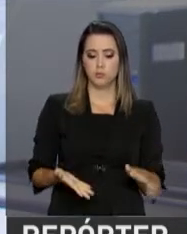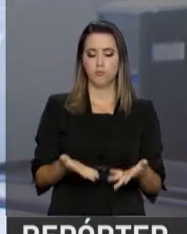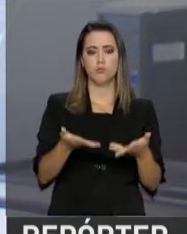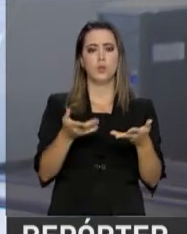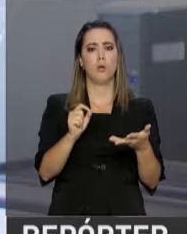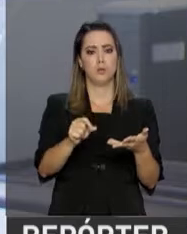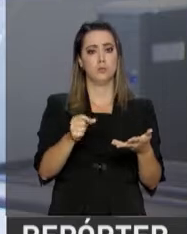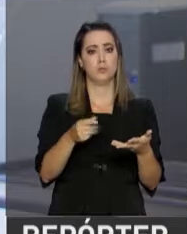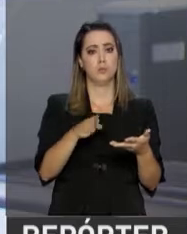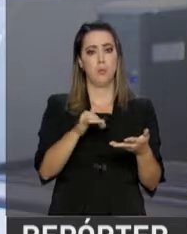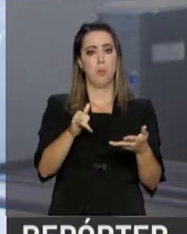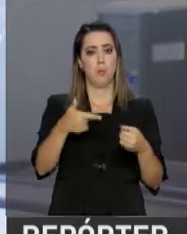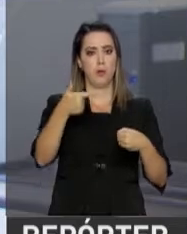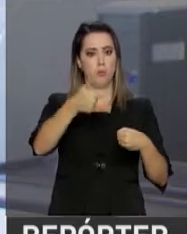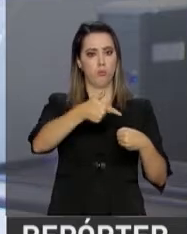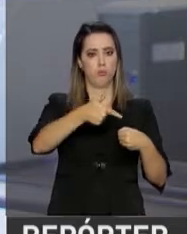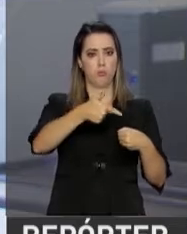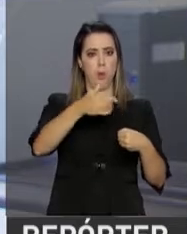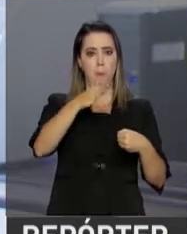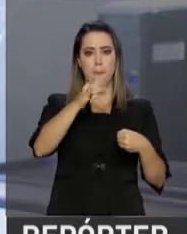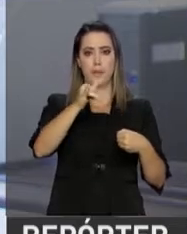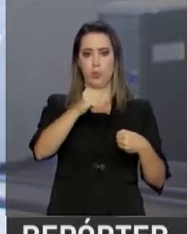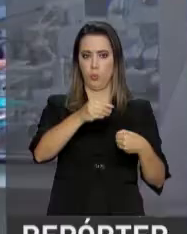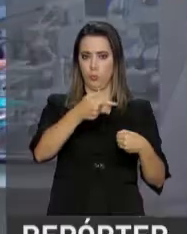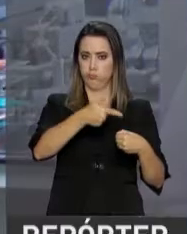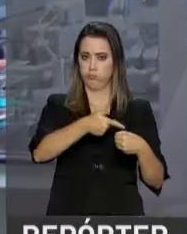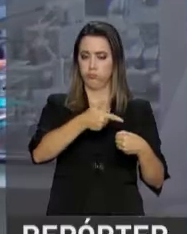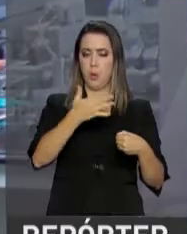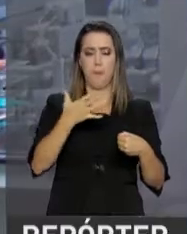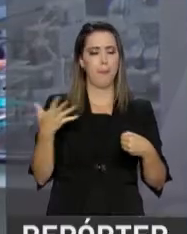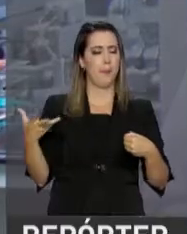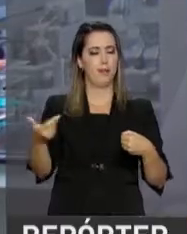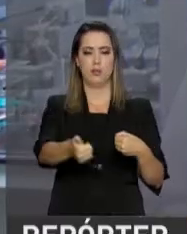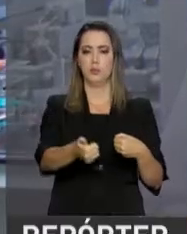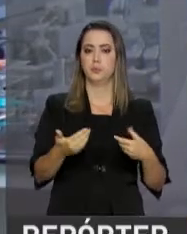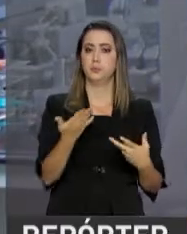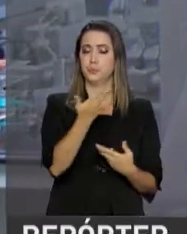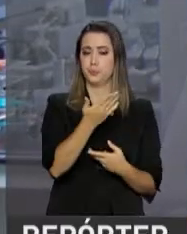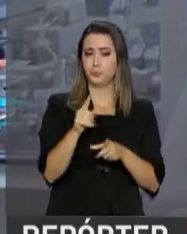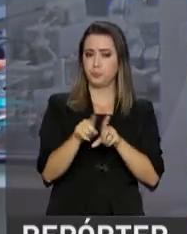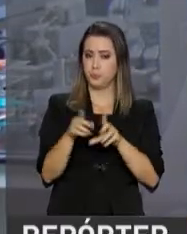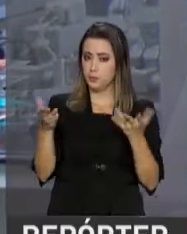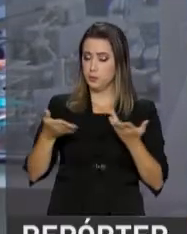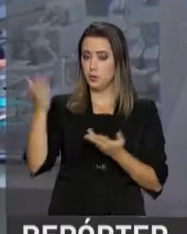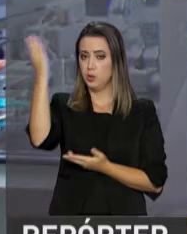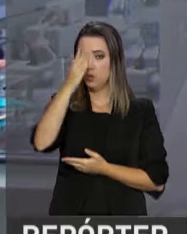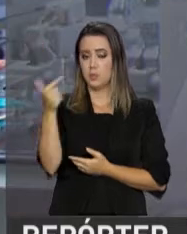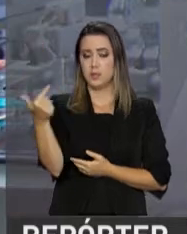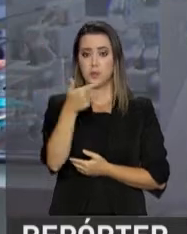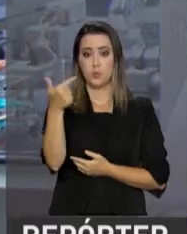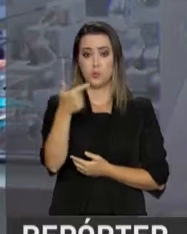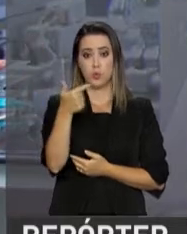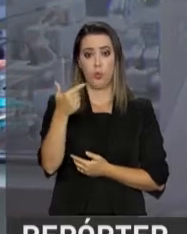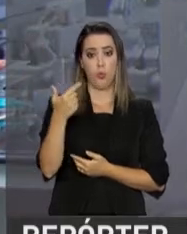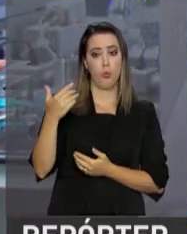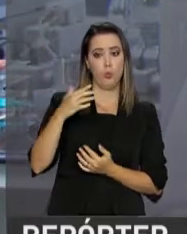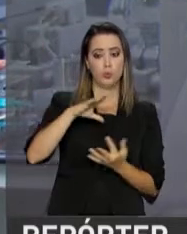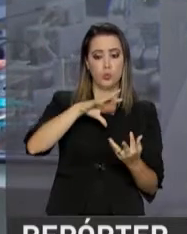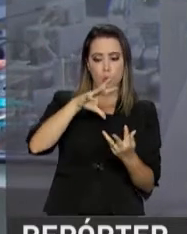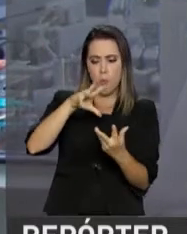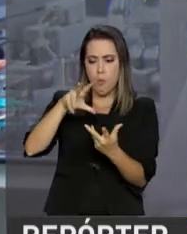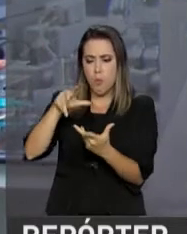esses biocombustíveis mais eficientes e mais sustentáveis atualmente o brasil é o segundo maior produtor mundial de